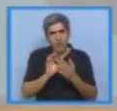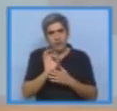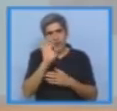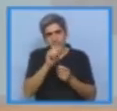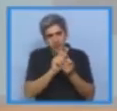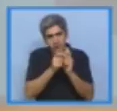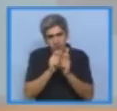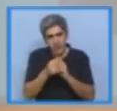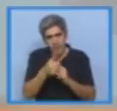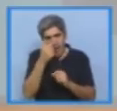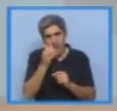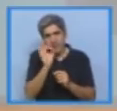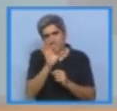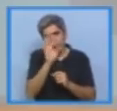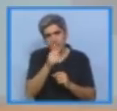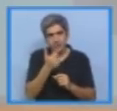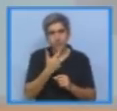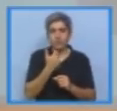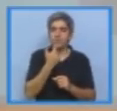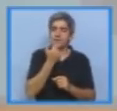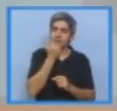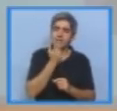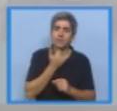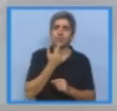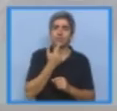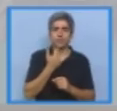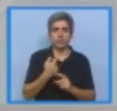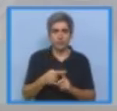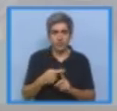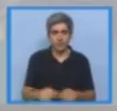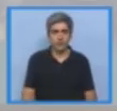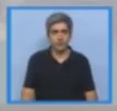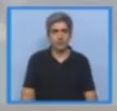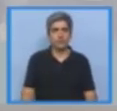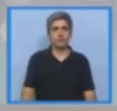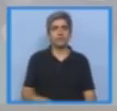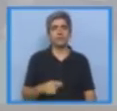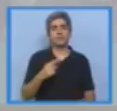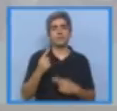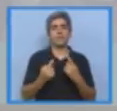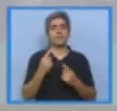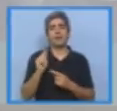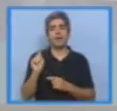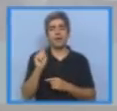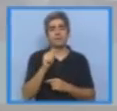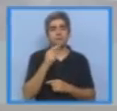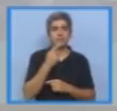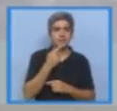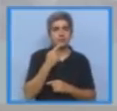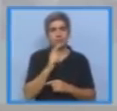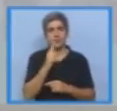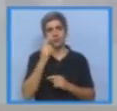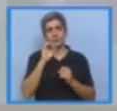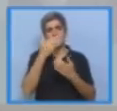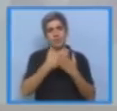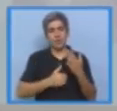ajuda a melhorar, e isso tem sido muito gratificante. Não recebem às vezes críticas, penso eu, não sei, de um